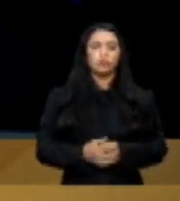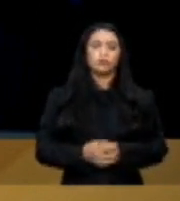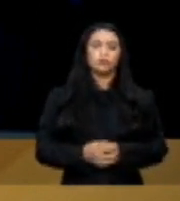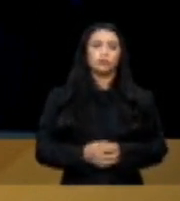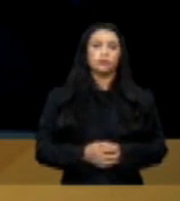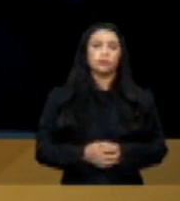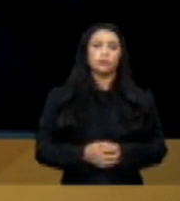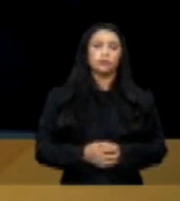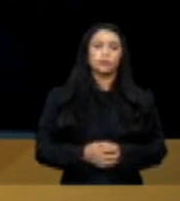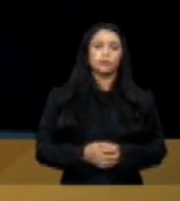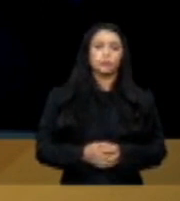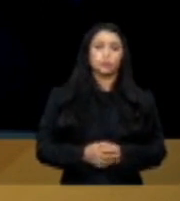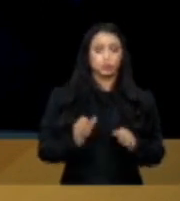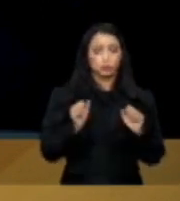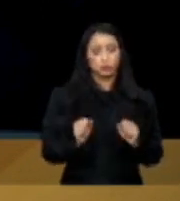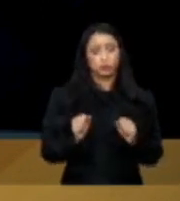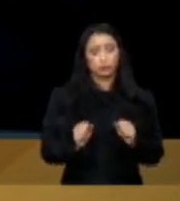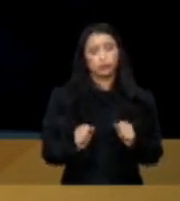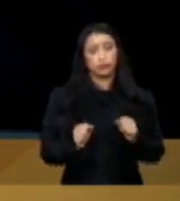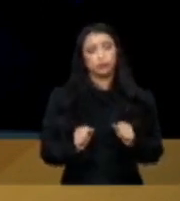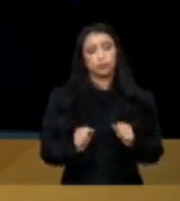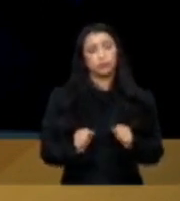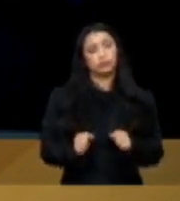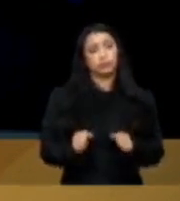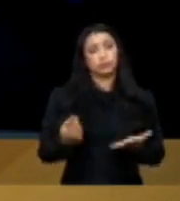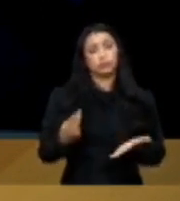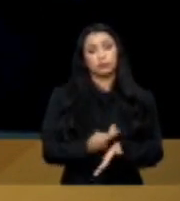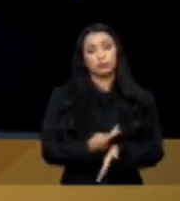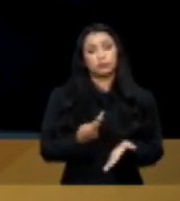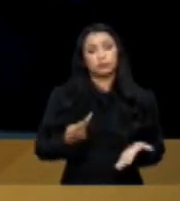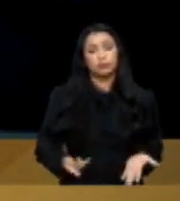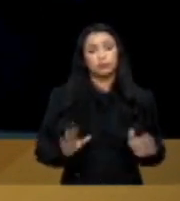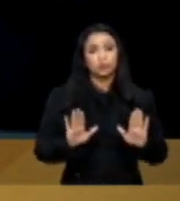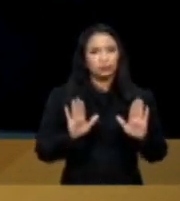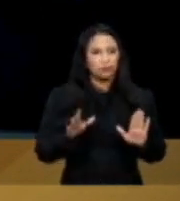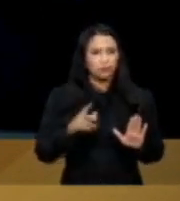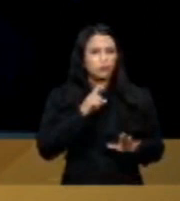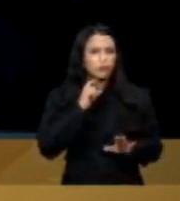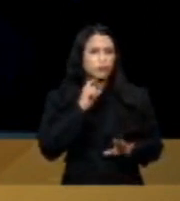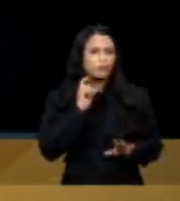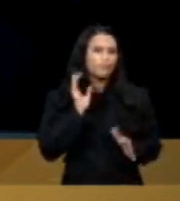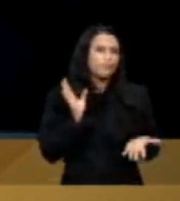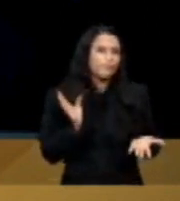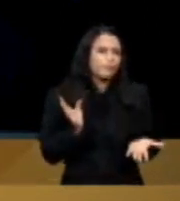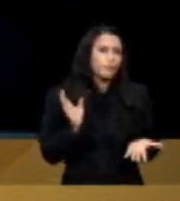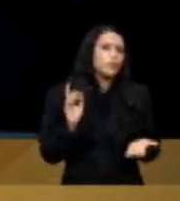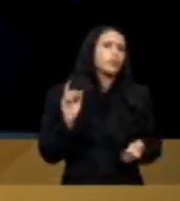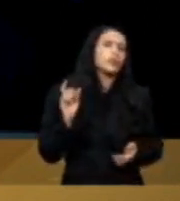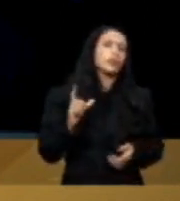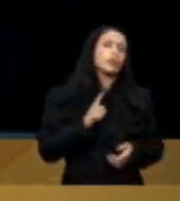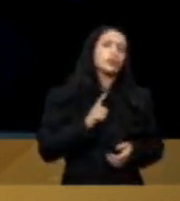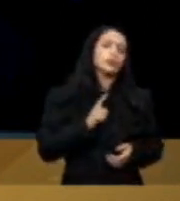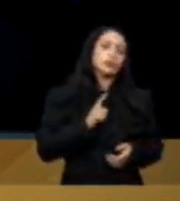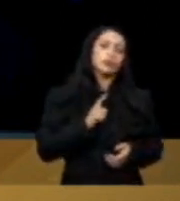de medidas de caráter positivo, ou seja, um fácere. Não há dúvida de que há uma constelação de